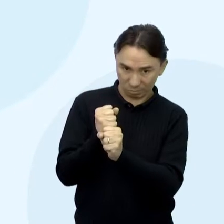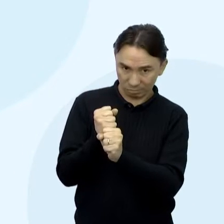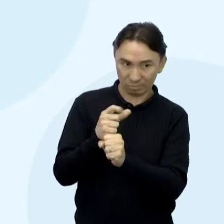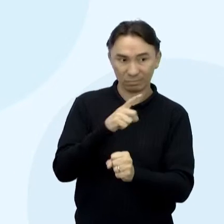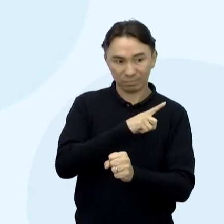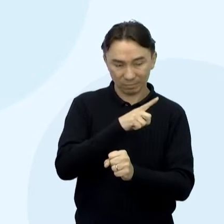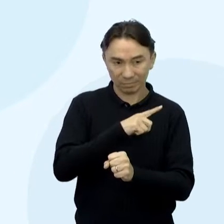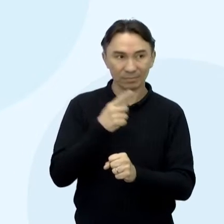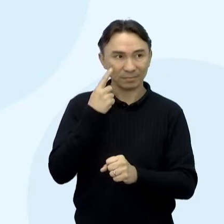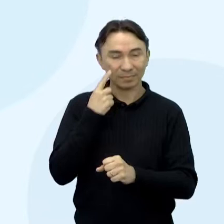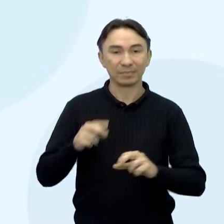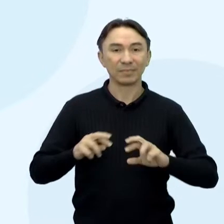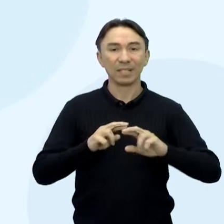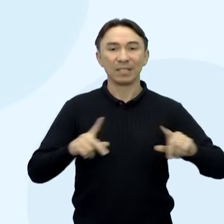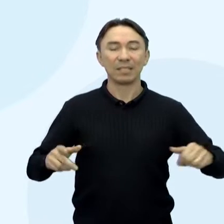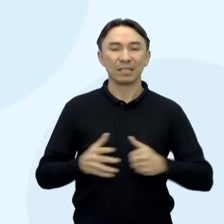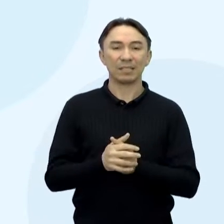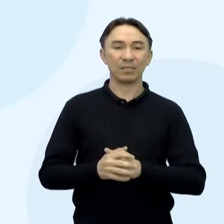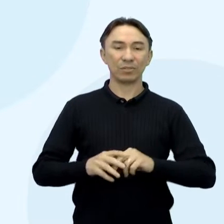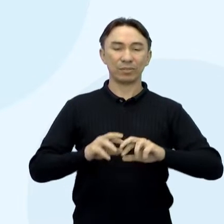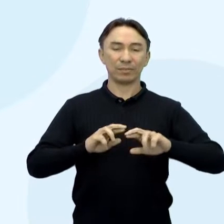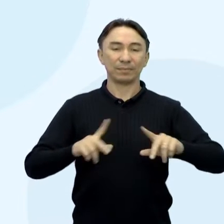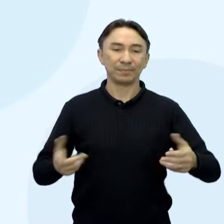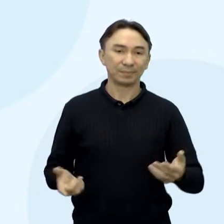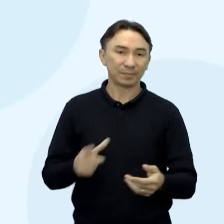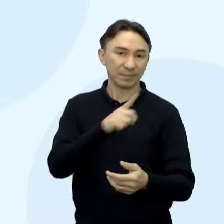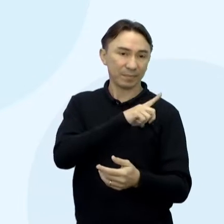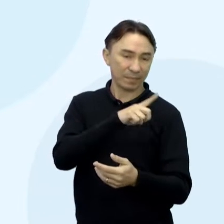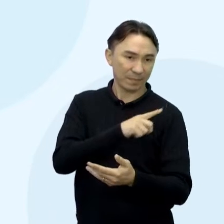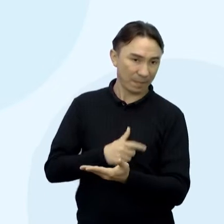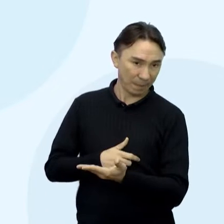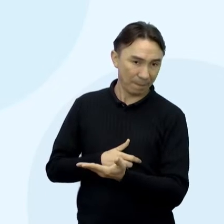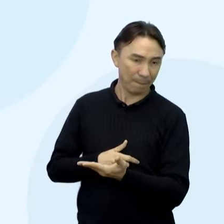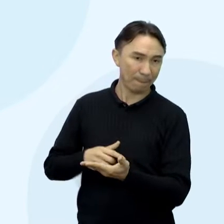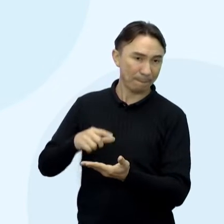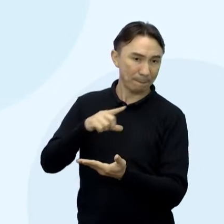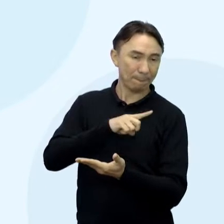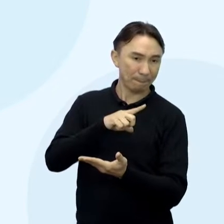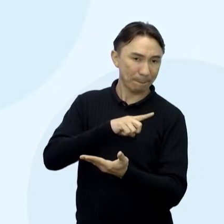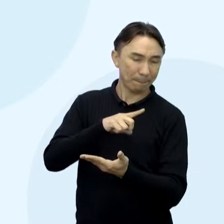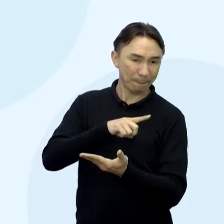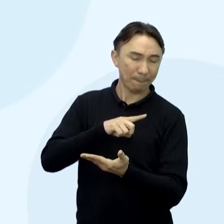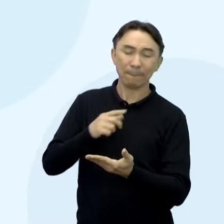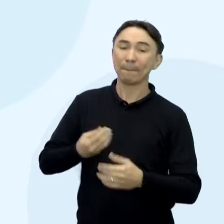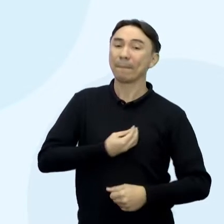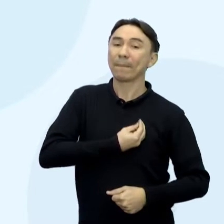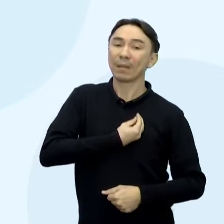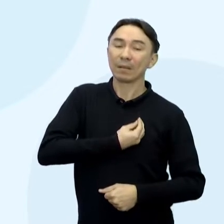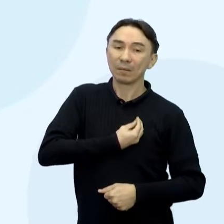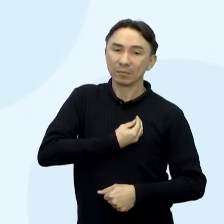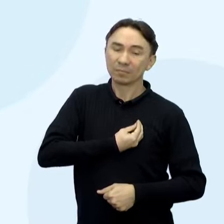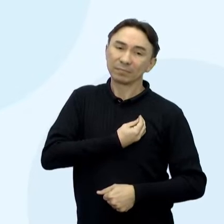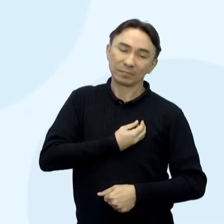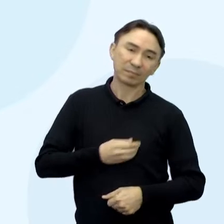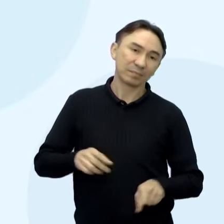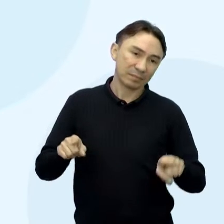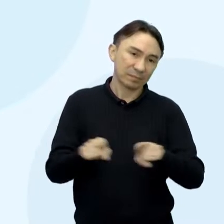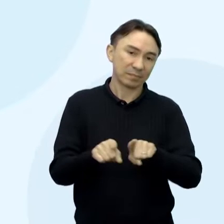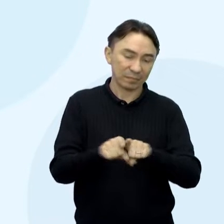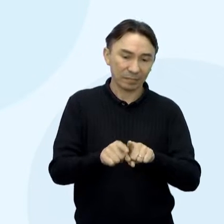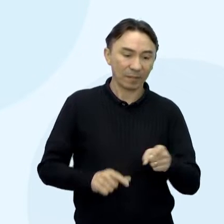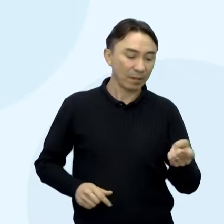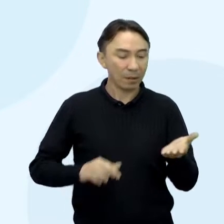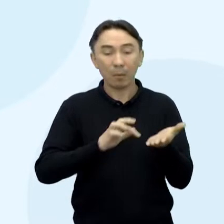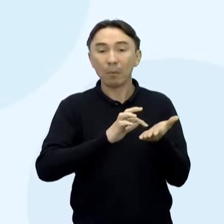insumos que precisamos para manter o nosso estilo de vida, né? Tem até umas calculadoras na internet para você calcular